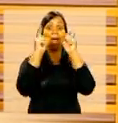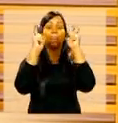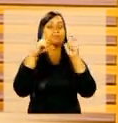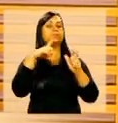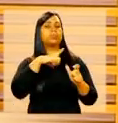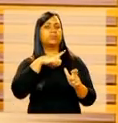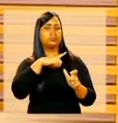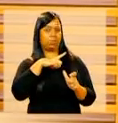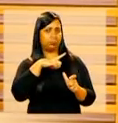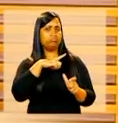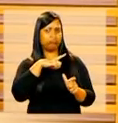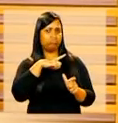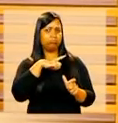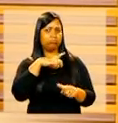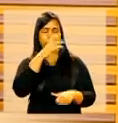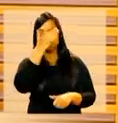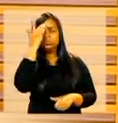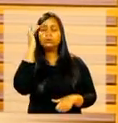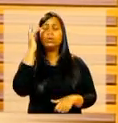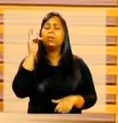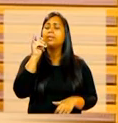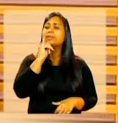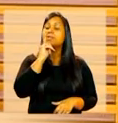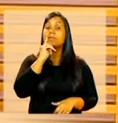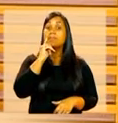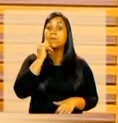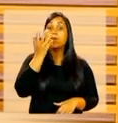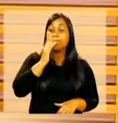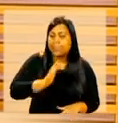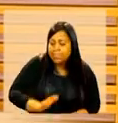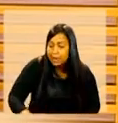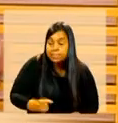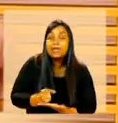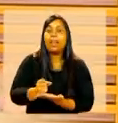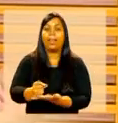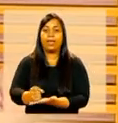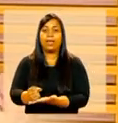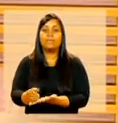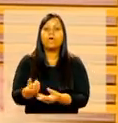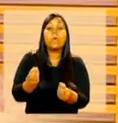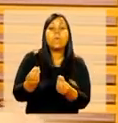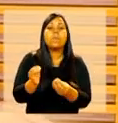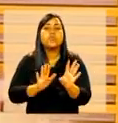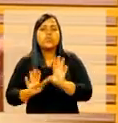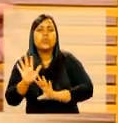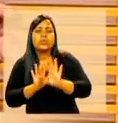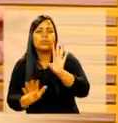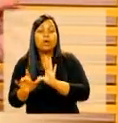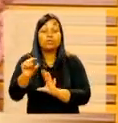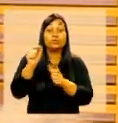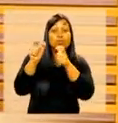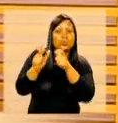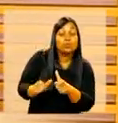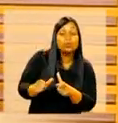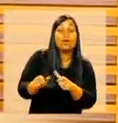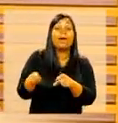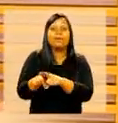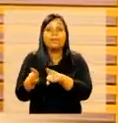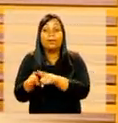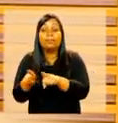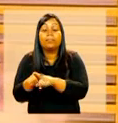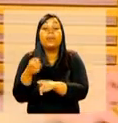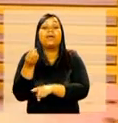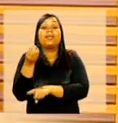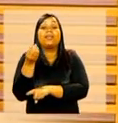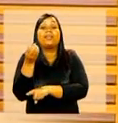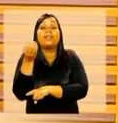ficar atento? Fazer um serviço agora pro pessoal lá de casa. Quando eu viajo com criança pequena, que cuidado que eu tenho que ter, tanto na escolha do destino,